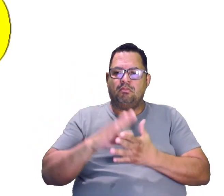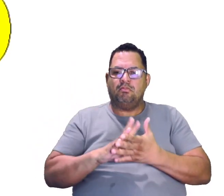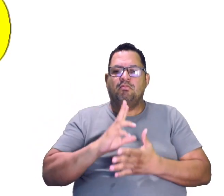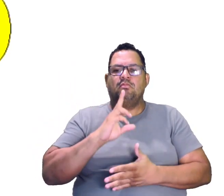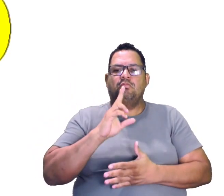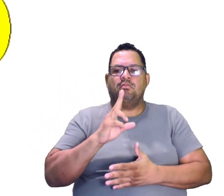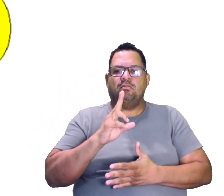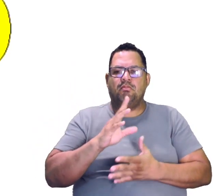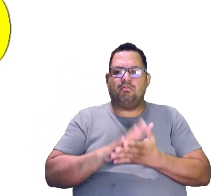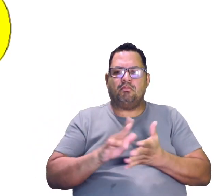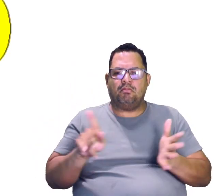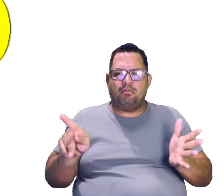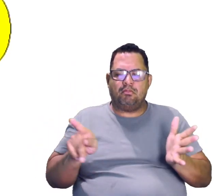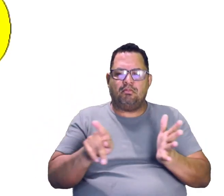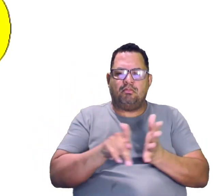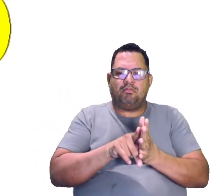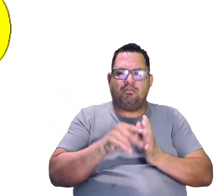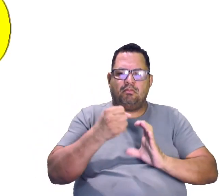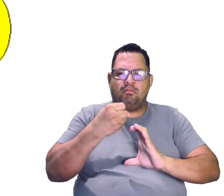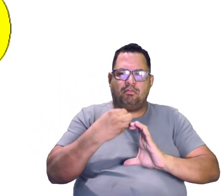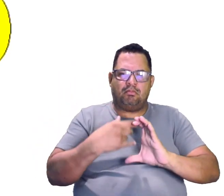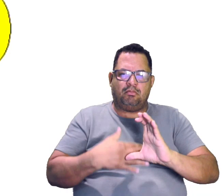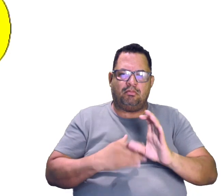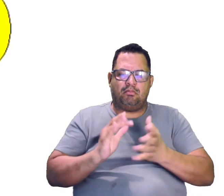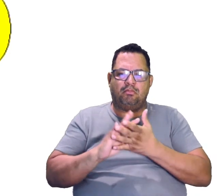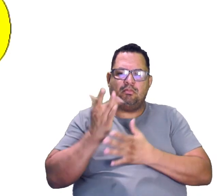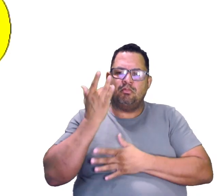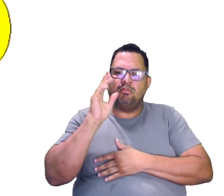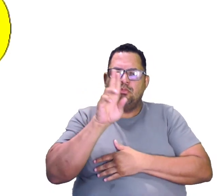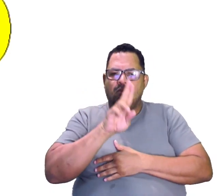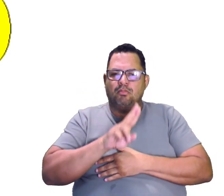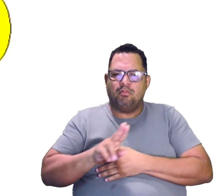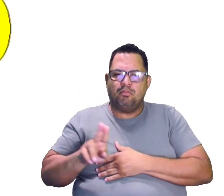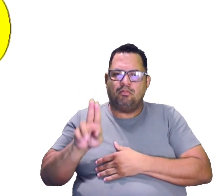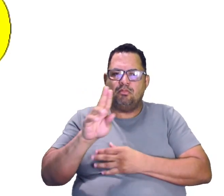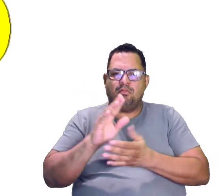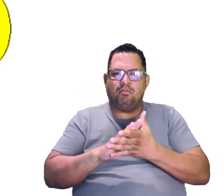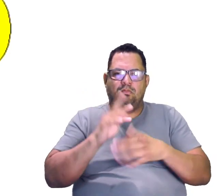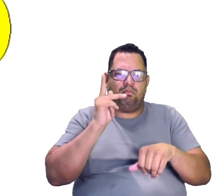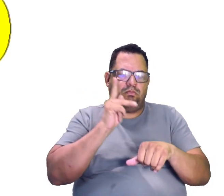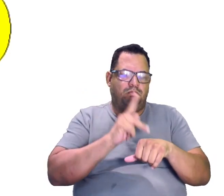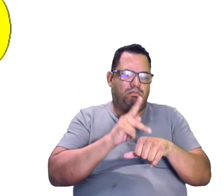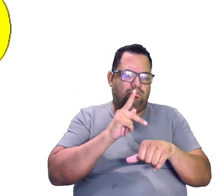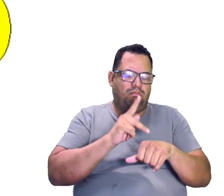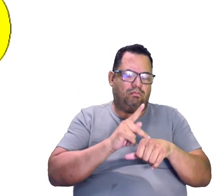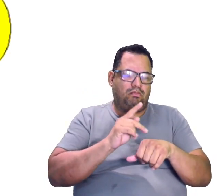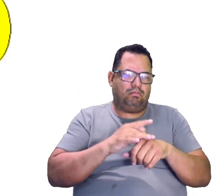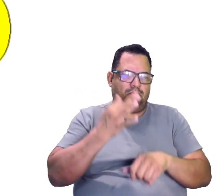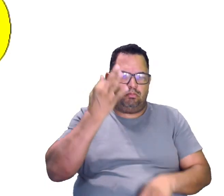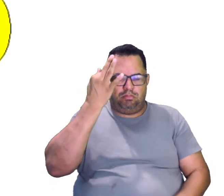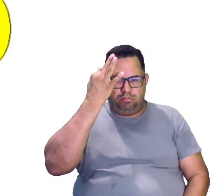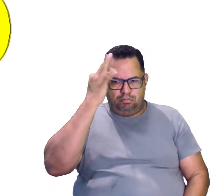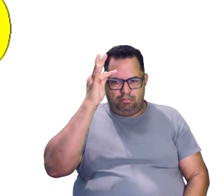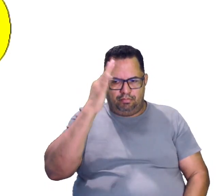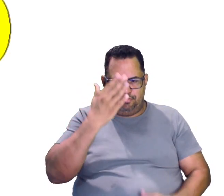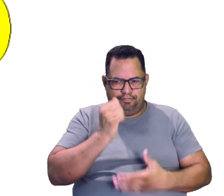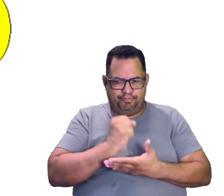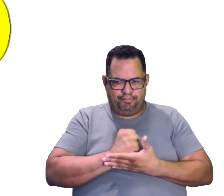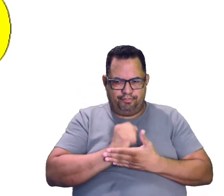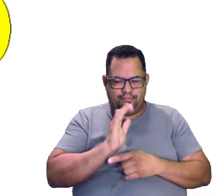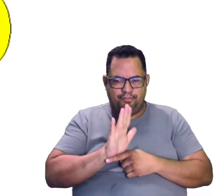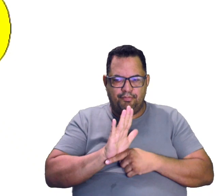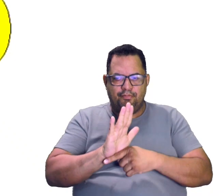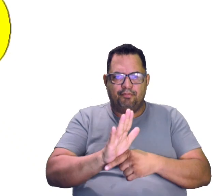mesmas propriedades do ouro, a partir do quê? Do uso da pedra filosofal. Isso contribuiu para que eles